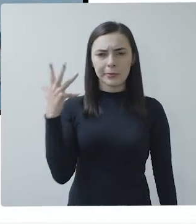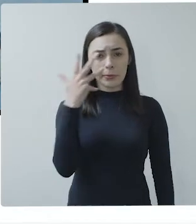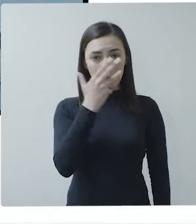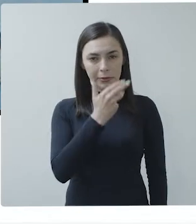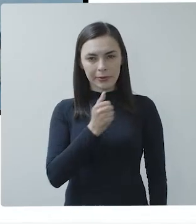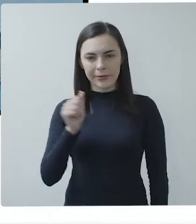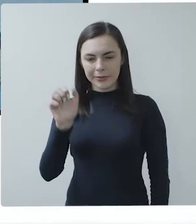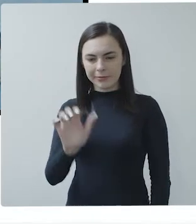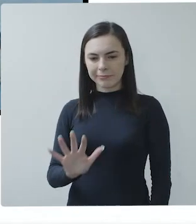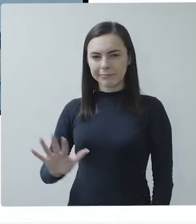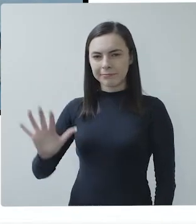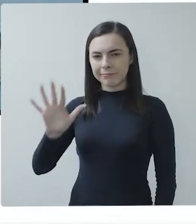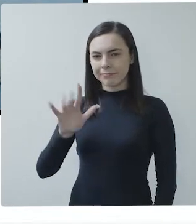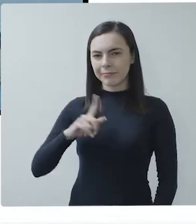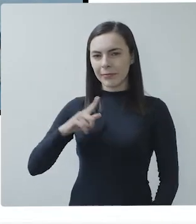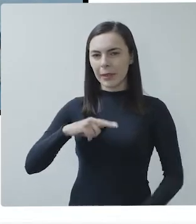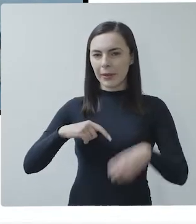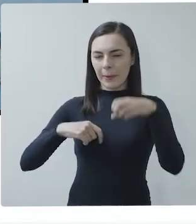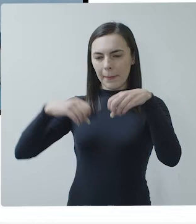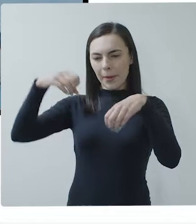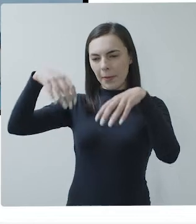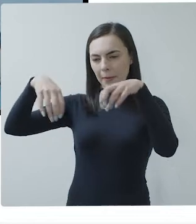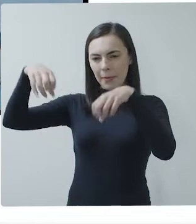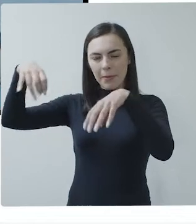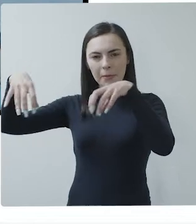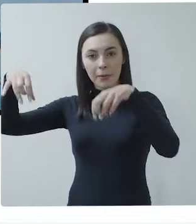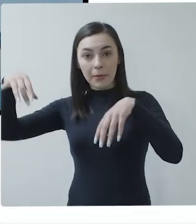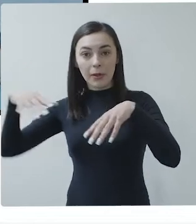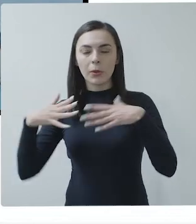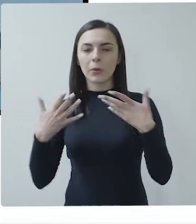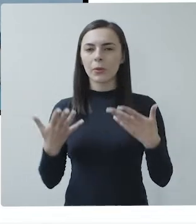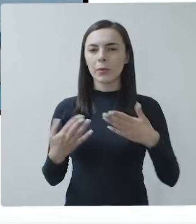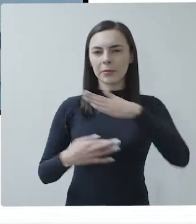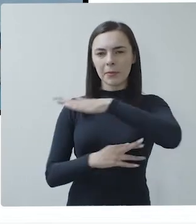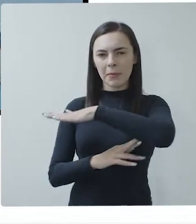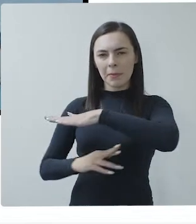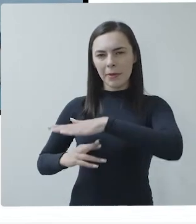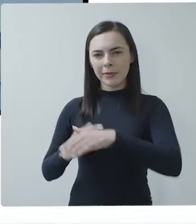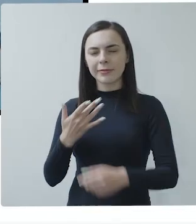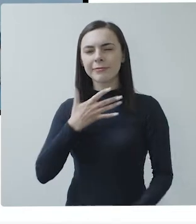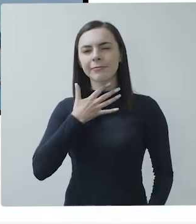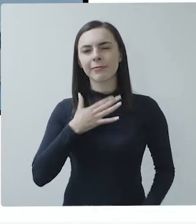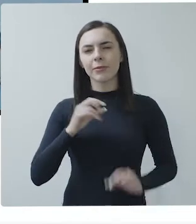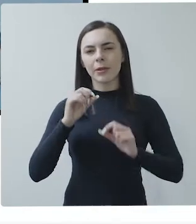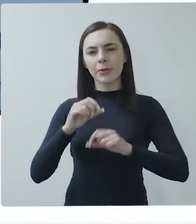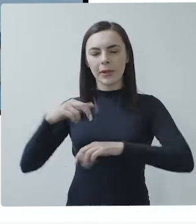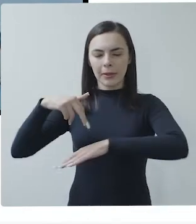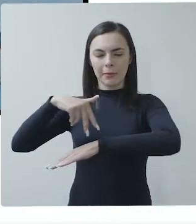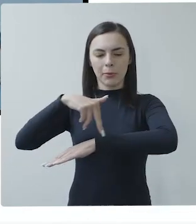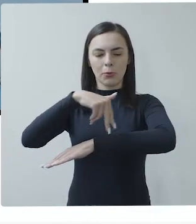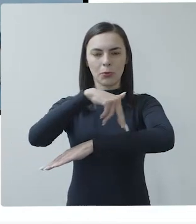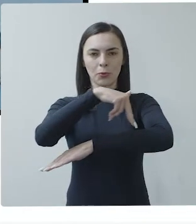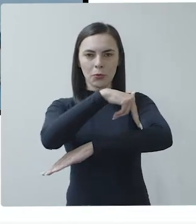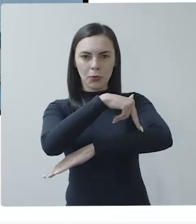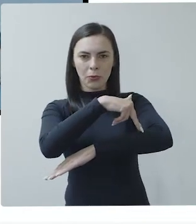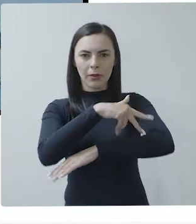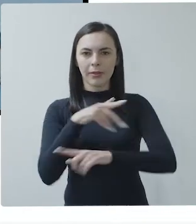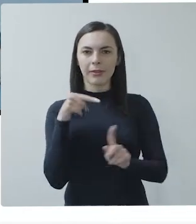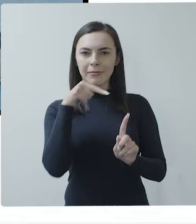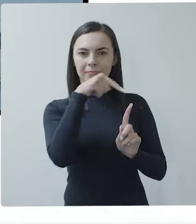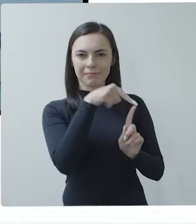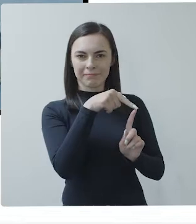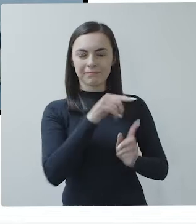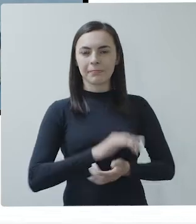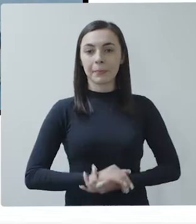essa primeira, toda iluminada. Quando a gente vê uma ponte, a gente não tem vontade de atravessá-la, de chegar até o outro